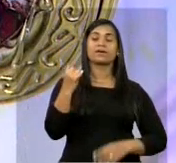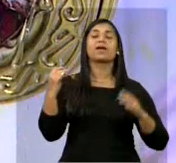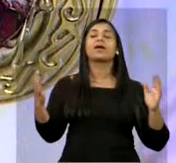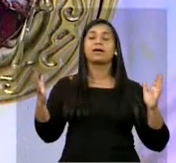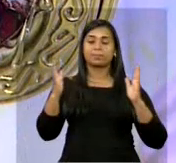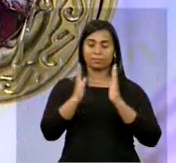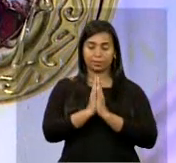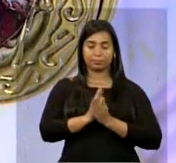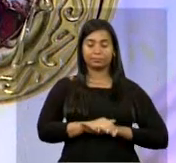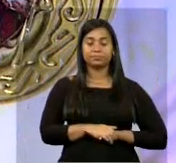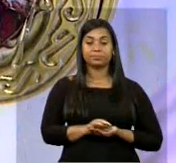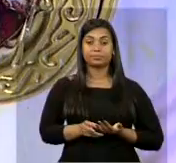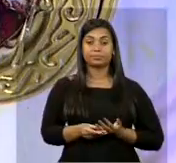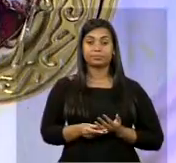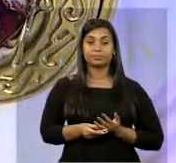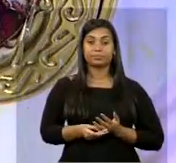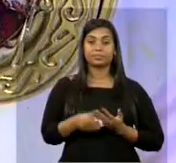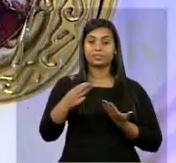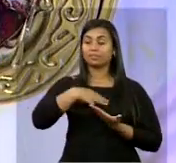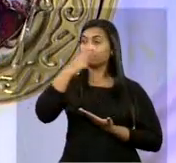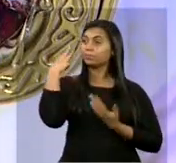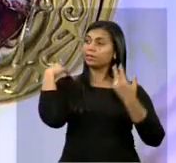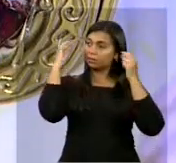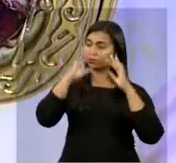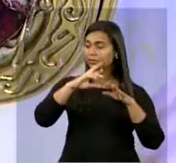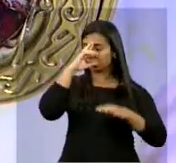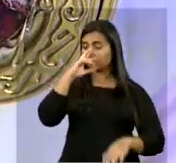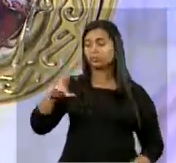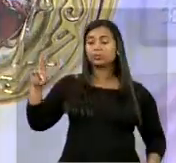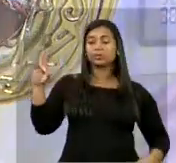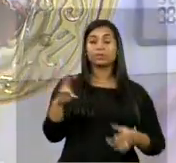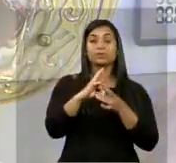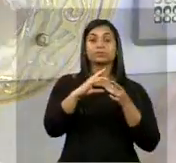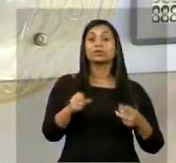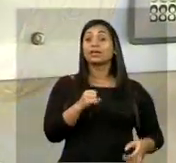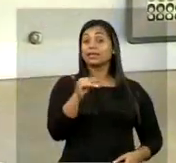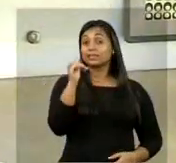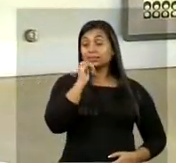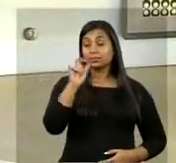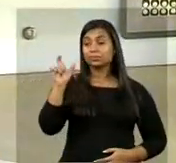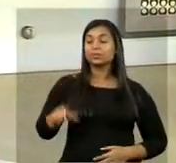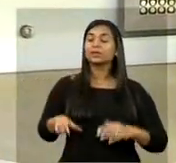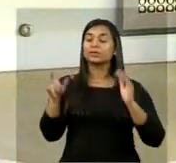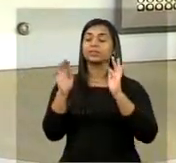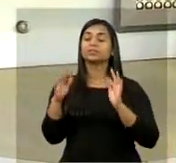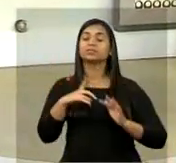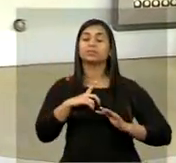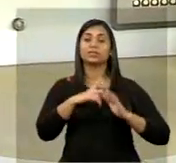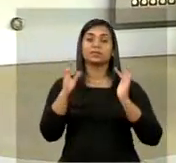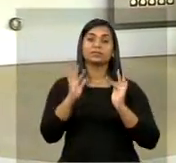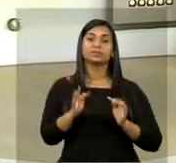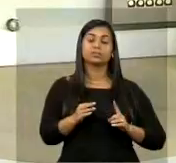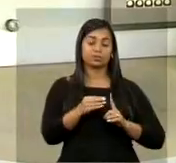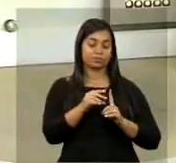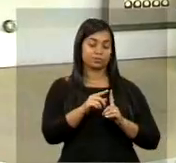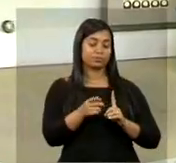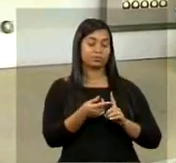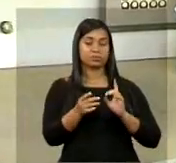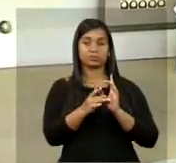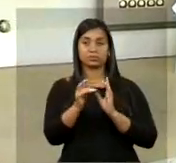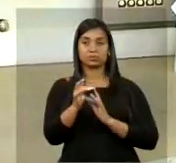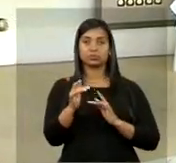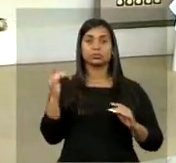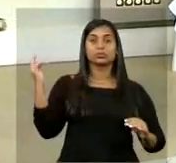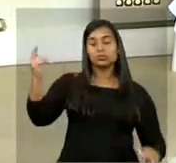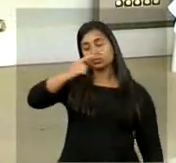na hora de nossa morte. Amém. Ave Maria, cheia de graça, o Senhor é convosco. Bendita sois vós entre as mulheres, e bendito é o fruto do